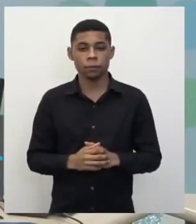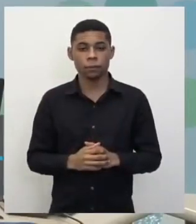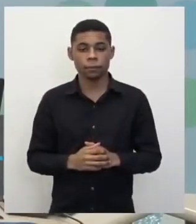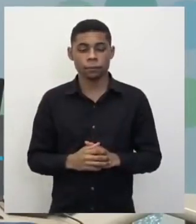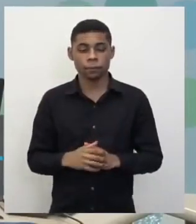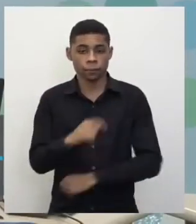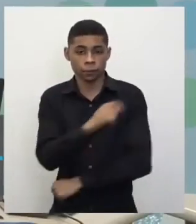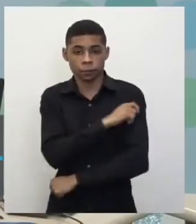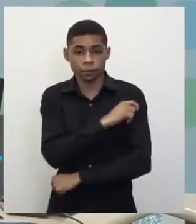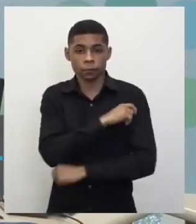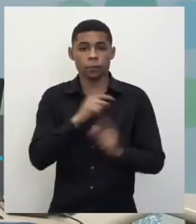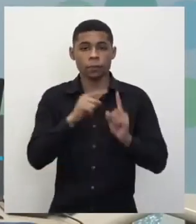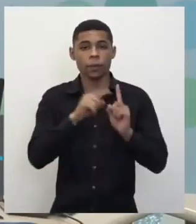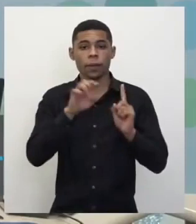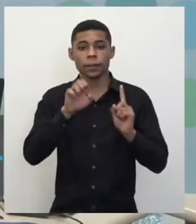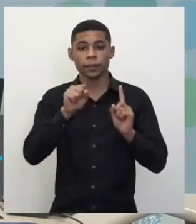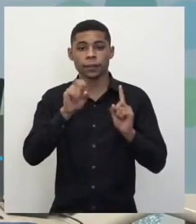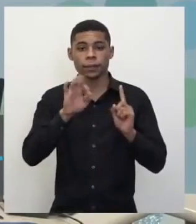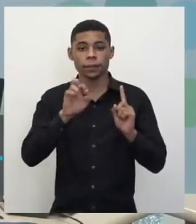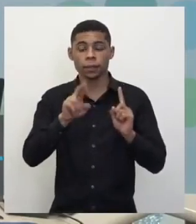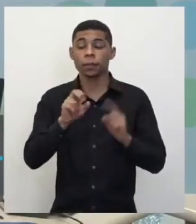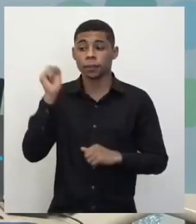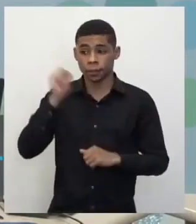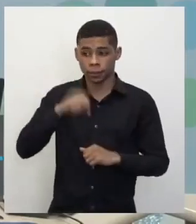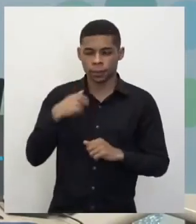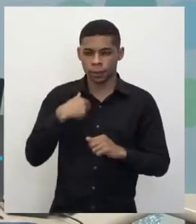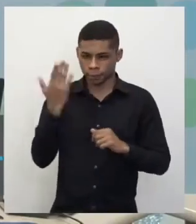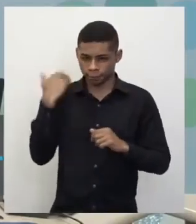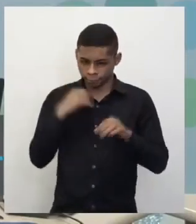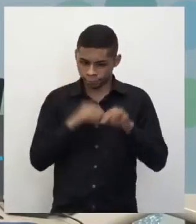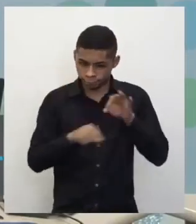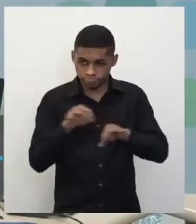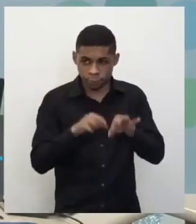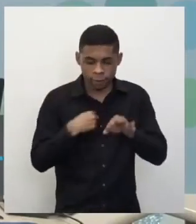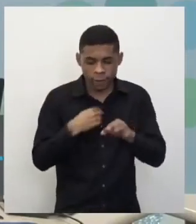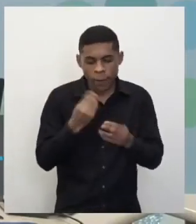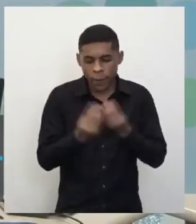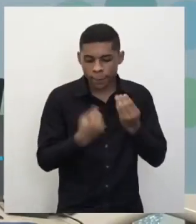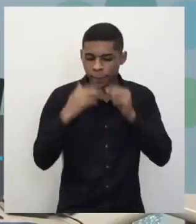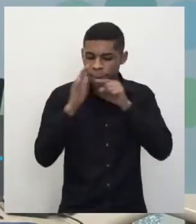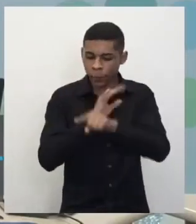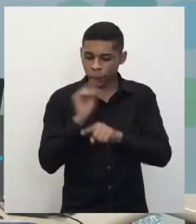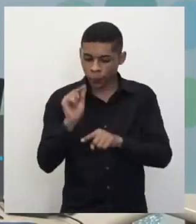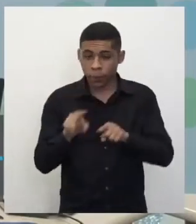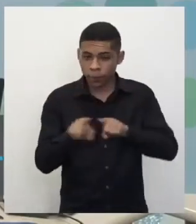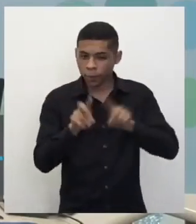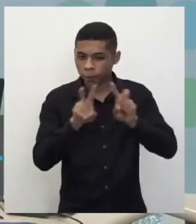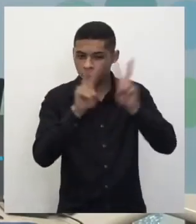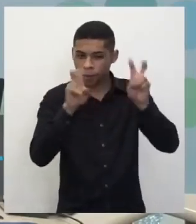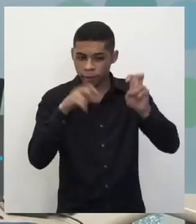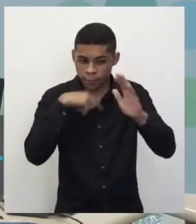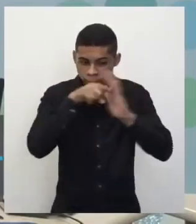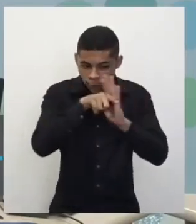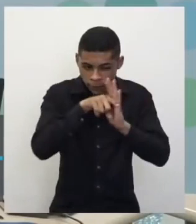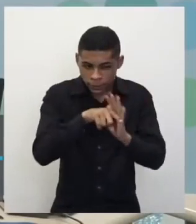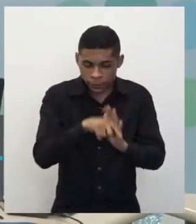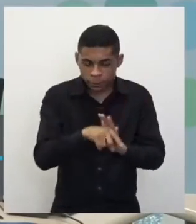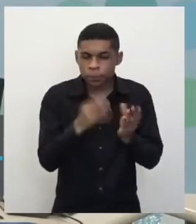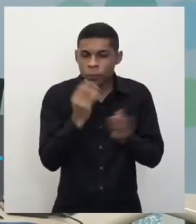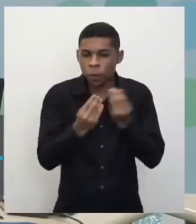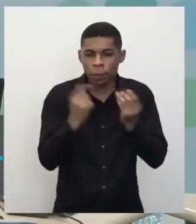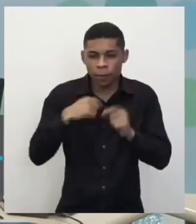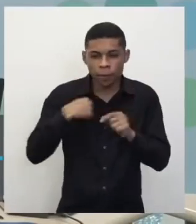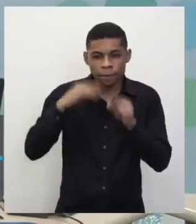A aluna Esther, sim, eu planejei antes de fazer a entrevista e pesquisei sobre o tema. Como poderia abordar